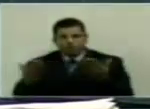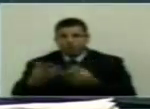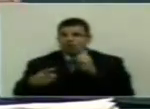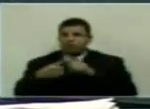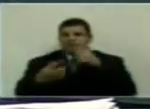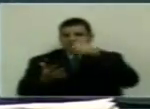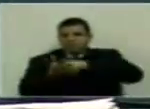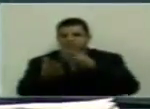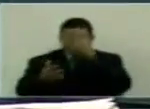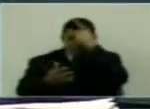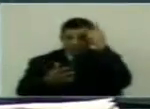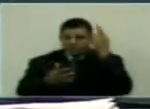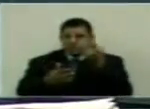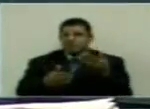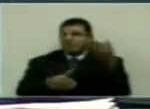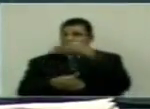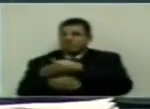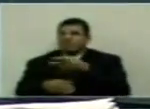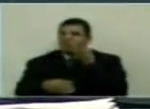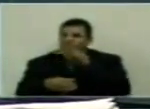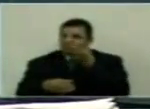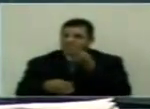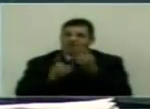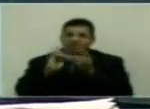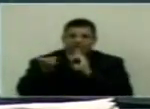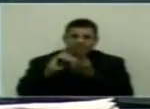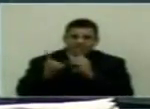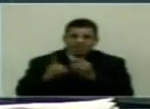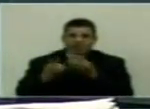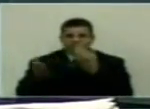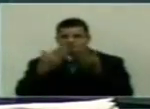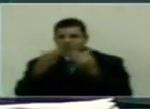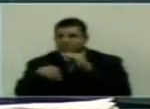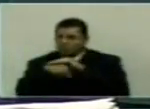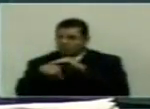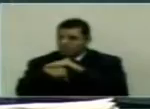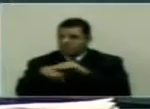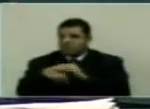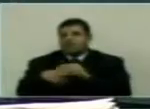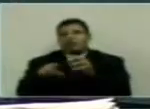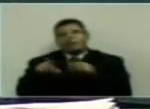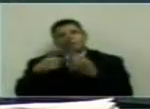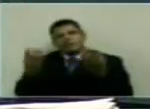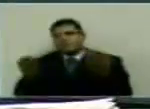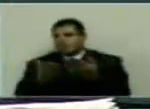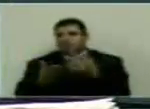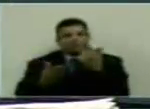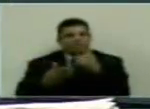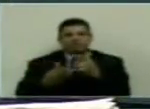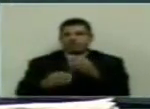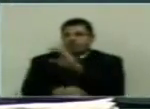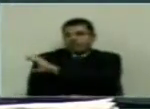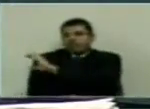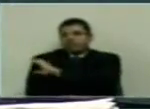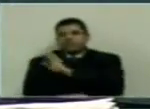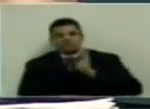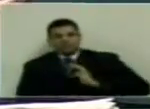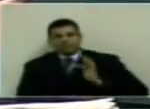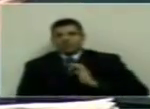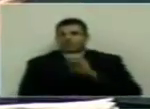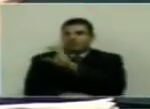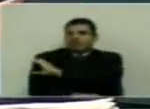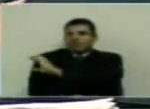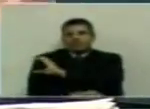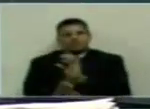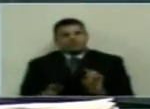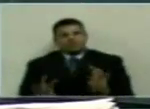para obrigar pessoas a virem prestar depoimentos nessa casa. Infelizmente, as comissões técnicas e a